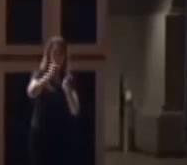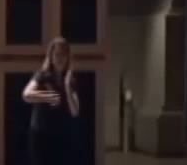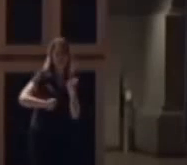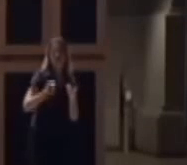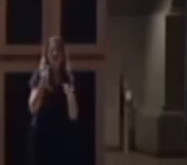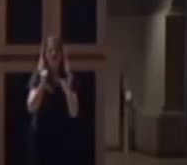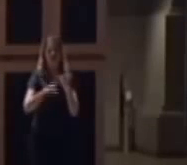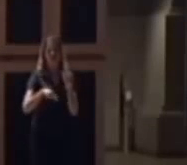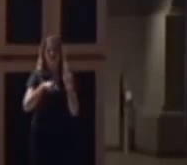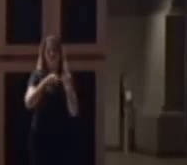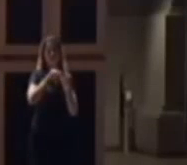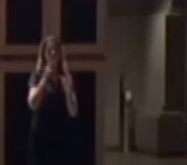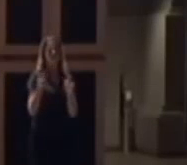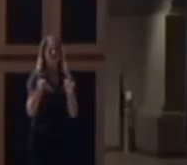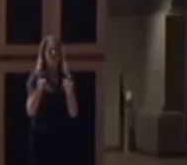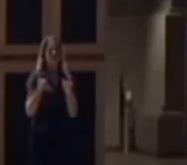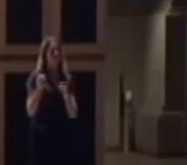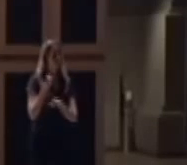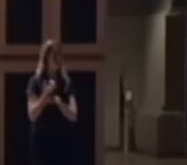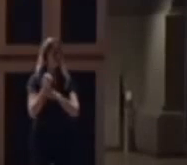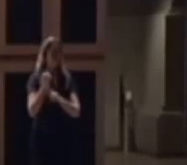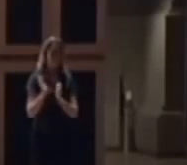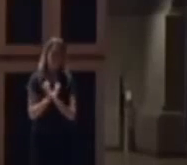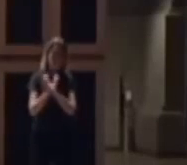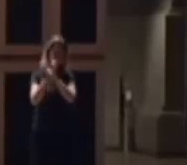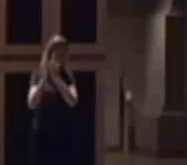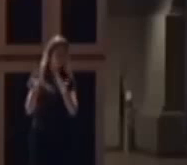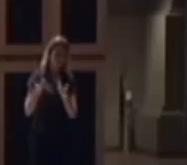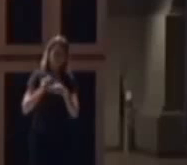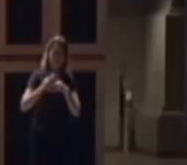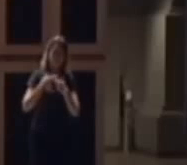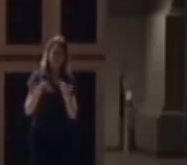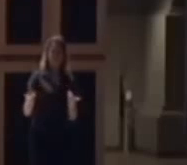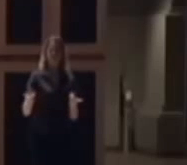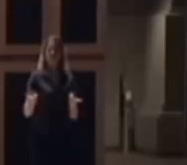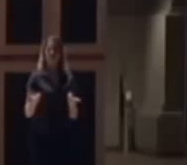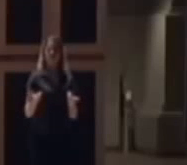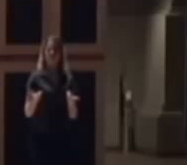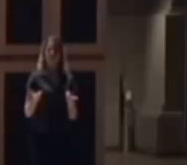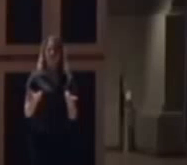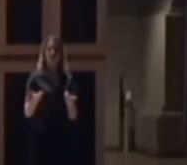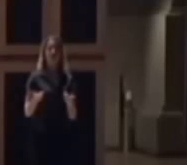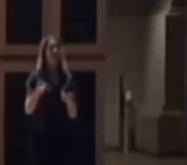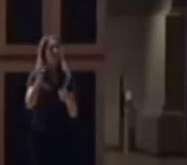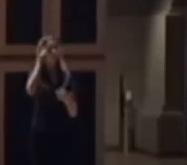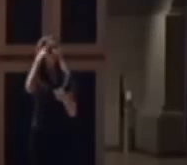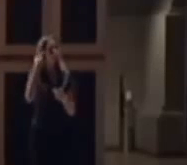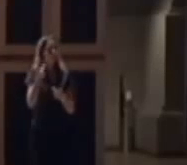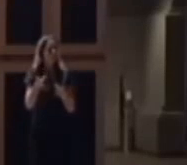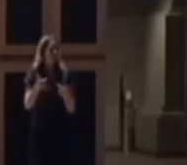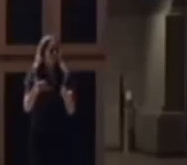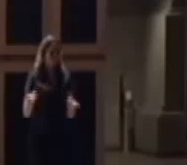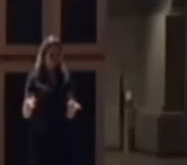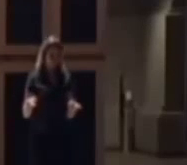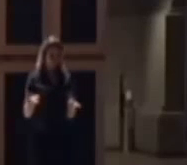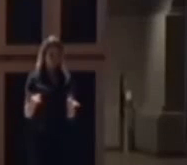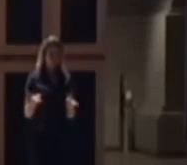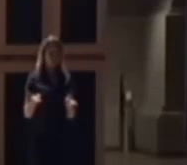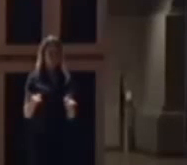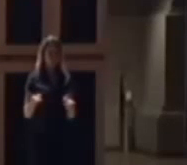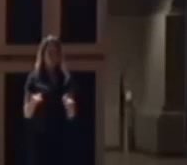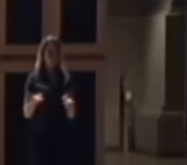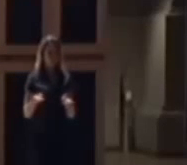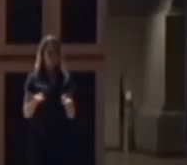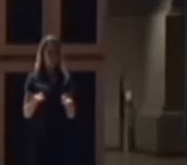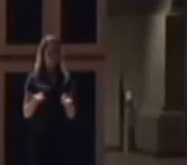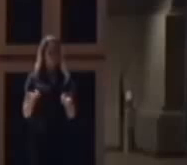de fomento, e aí desde prêmios até editais de seleção pública. Mas, sem dúvida nenhuma, o ponto,